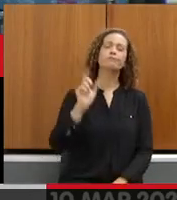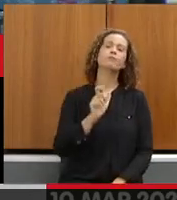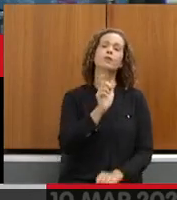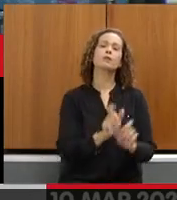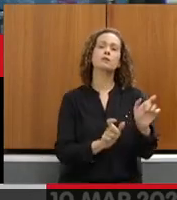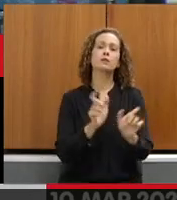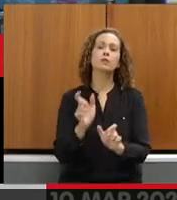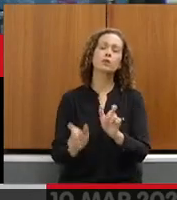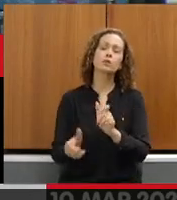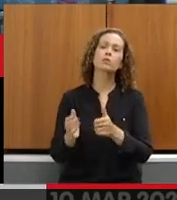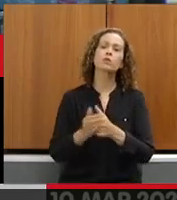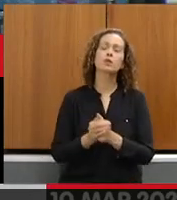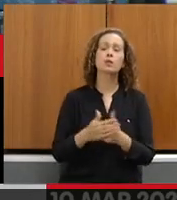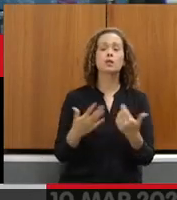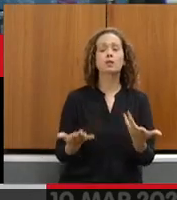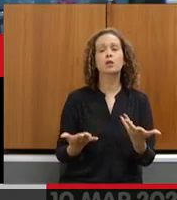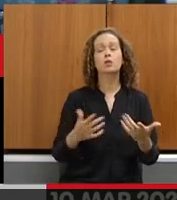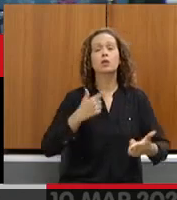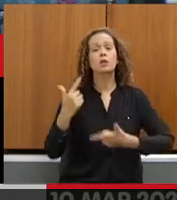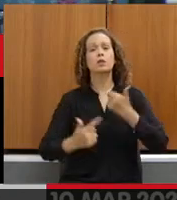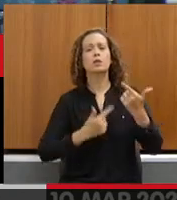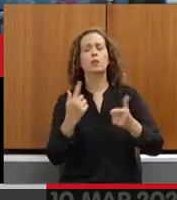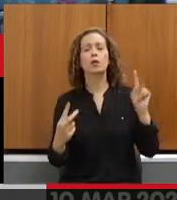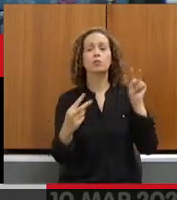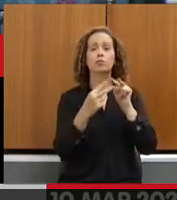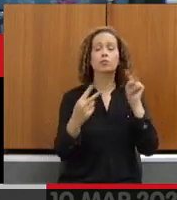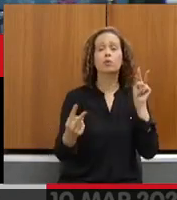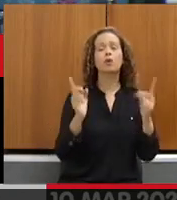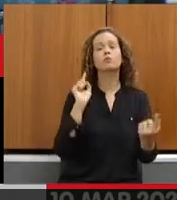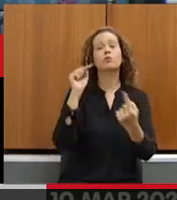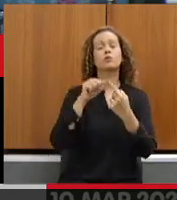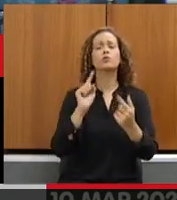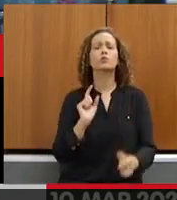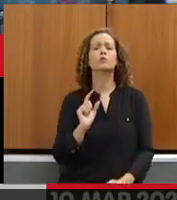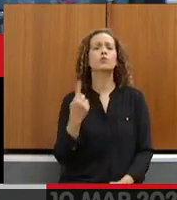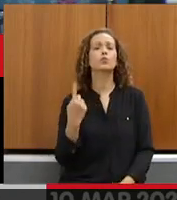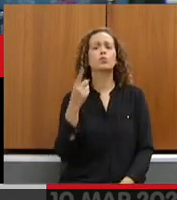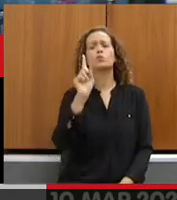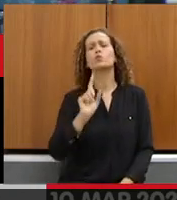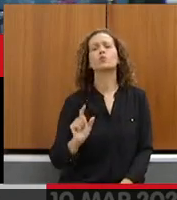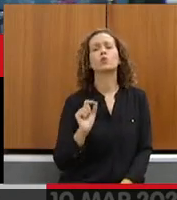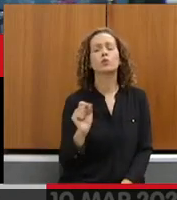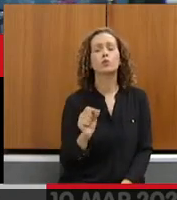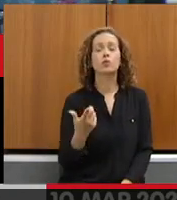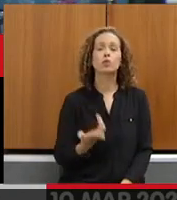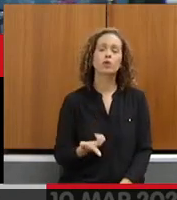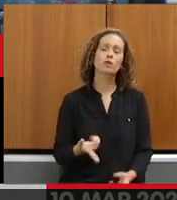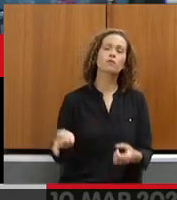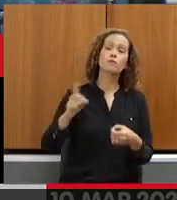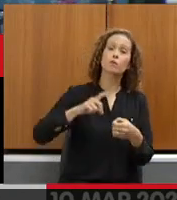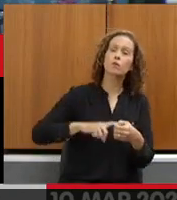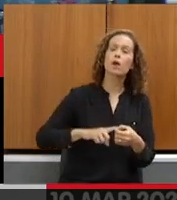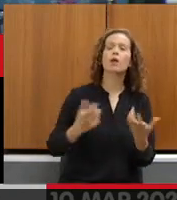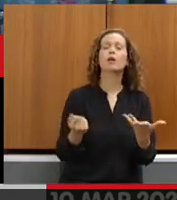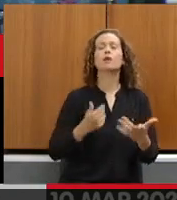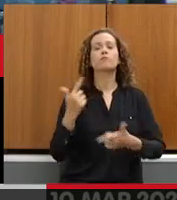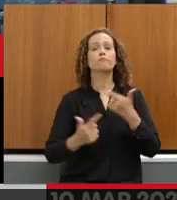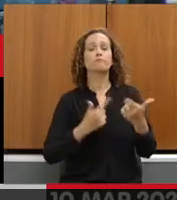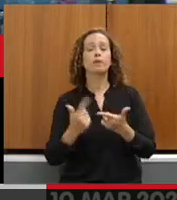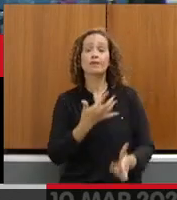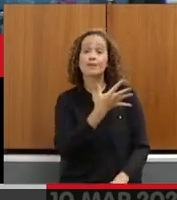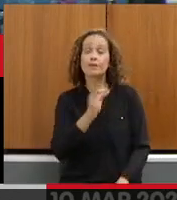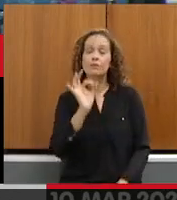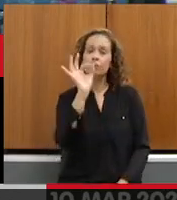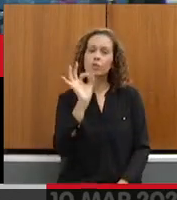que estão em pé trabalho esses que estão entendendo trabalho o objetivo final seria o que o retorno da atividade sem por cento da secretaria